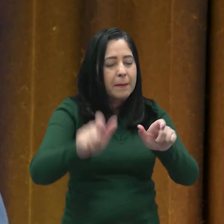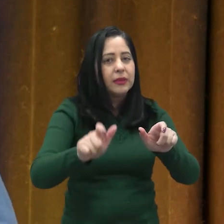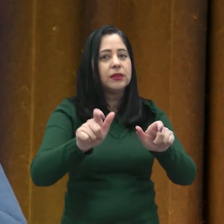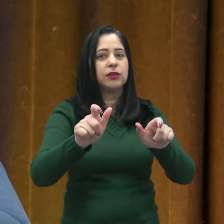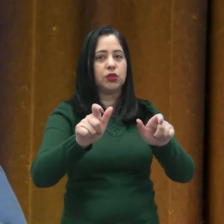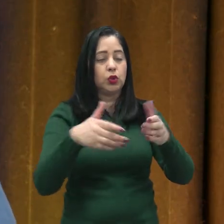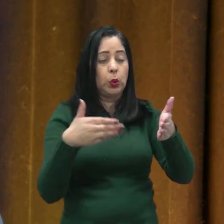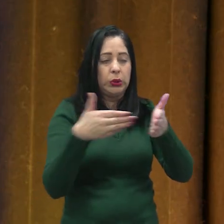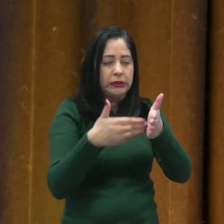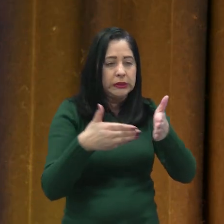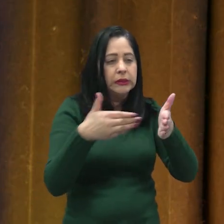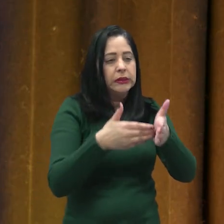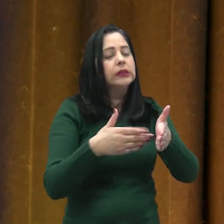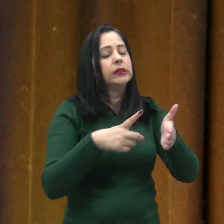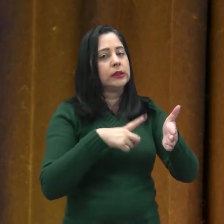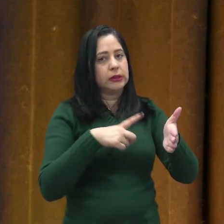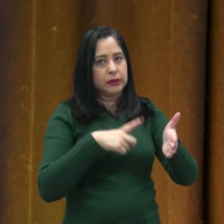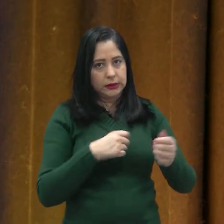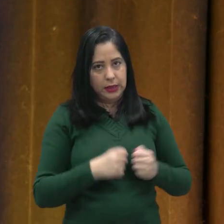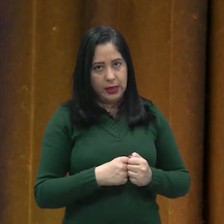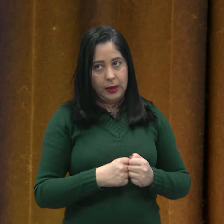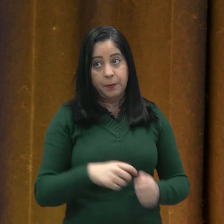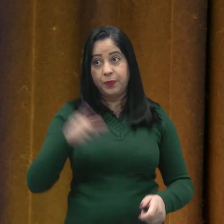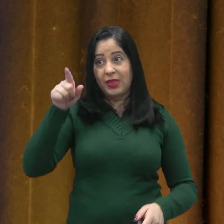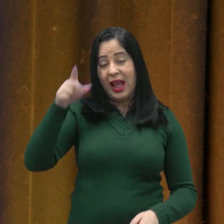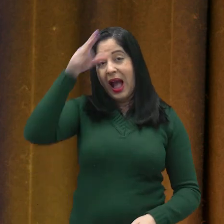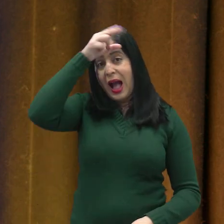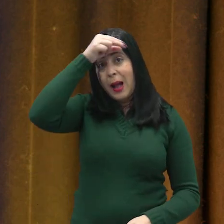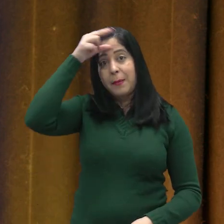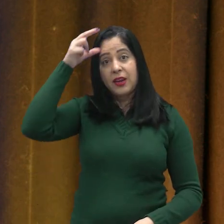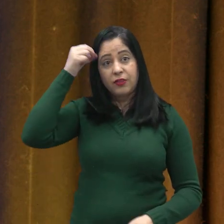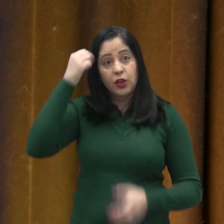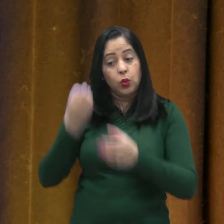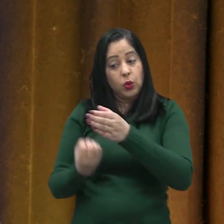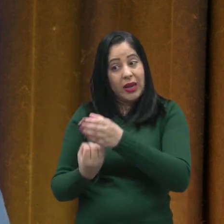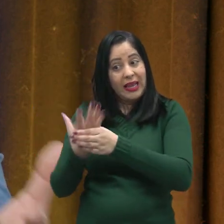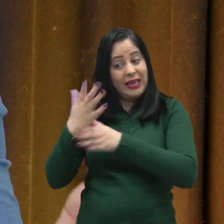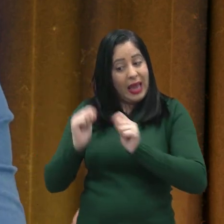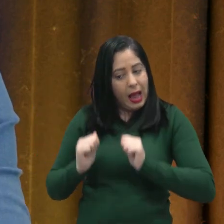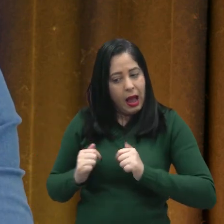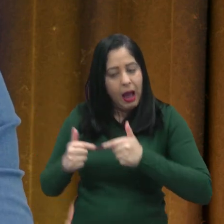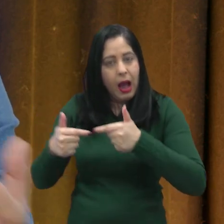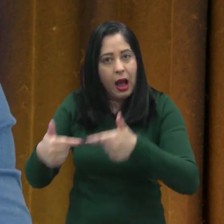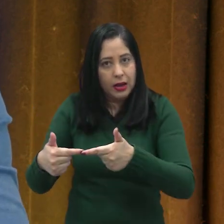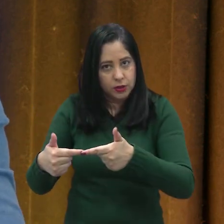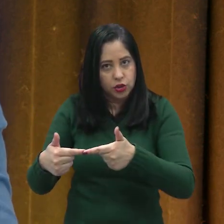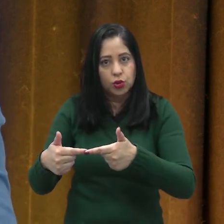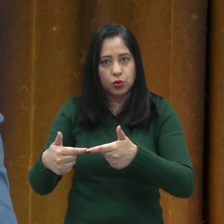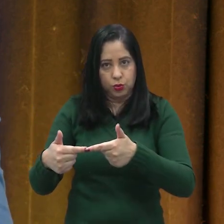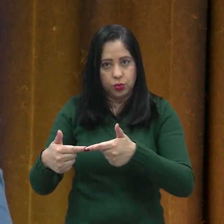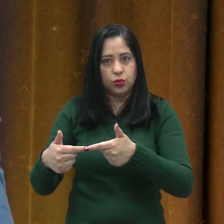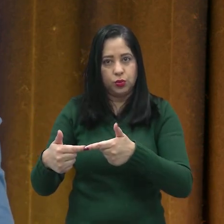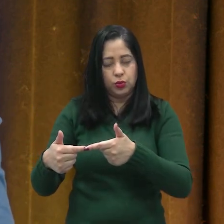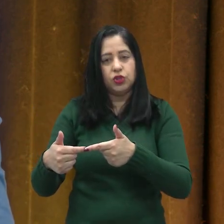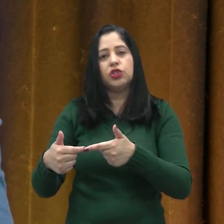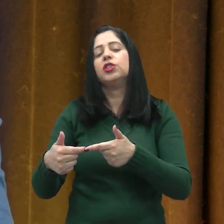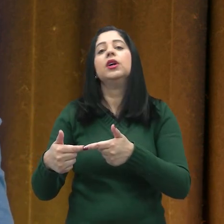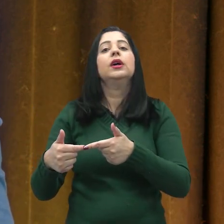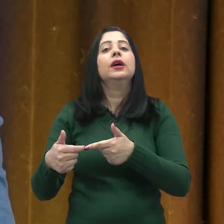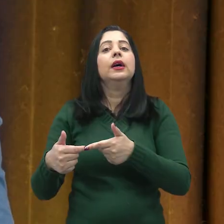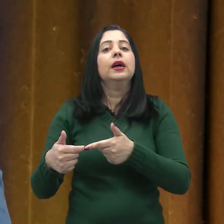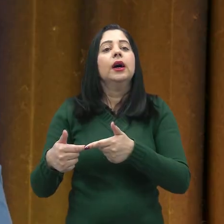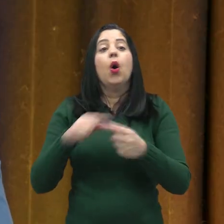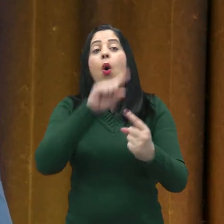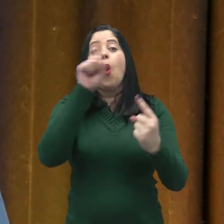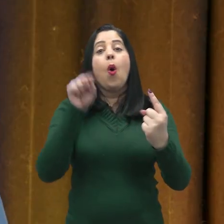atletas, o poder público, dentro da legalidade dele, cria-se políticas públicas e a gente constrói isso junto com os